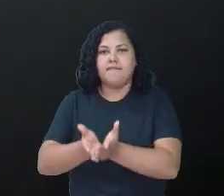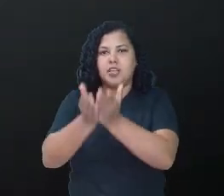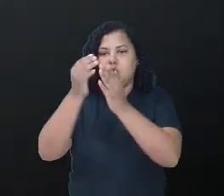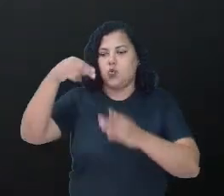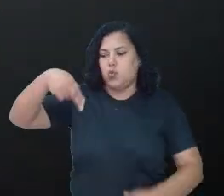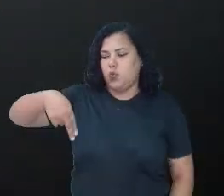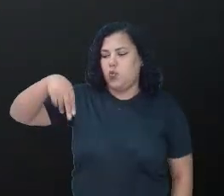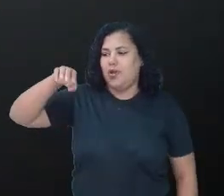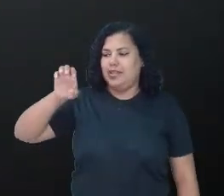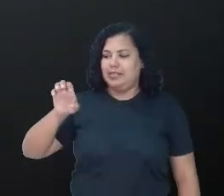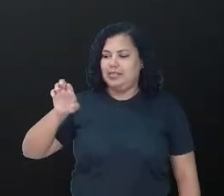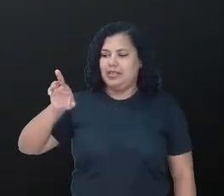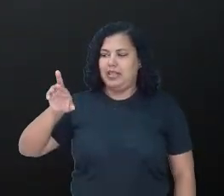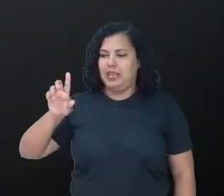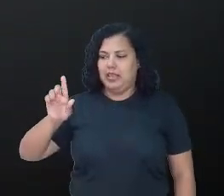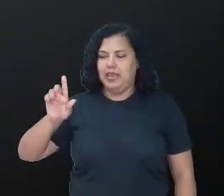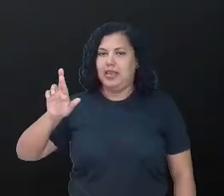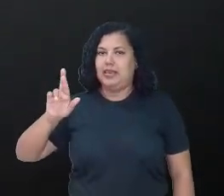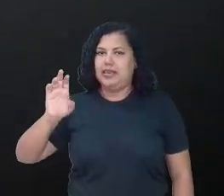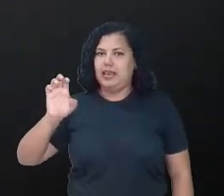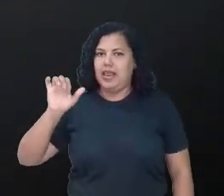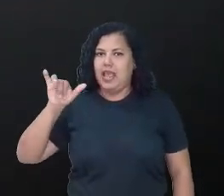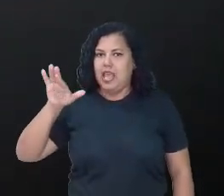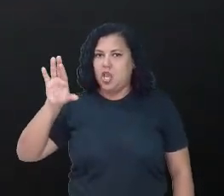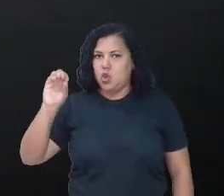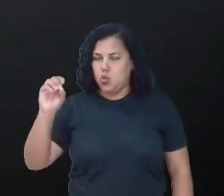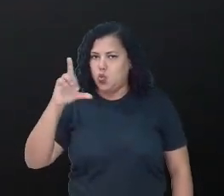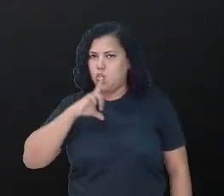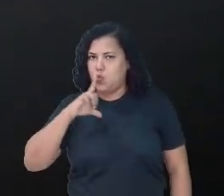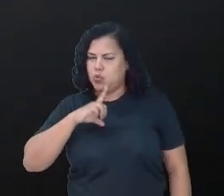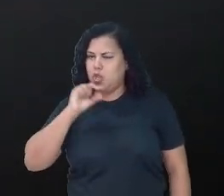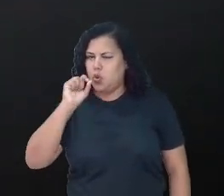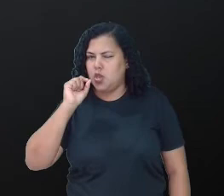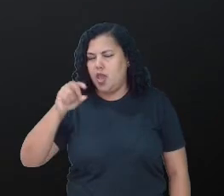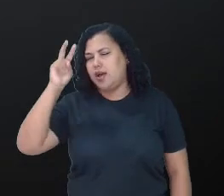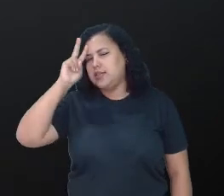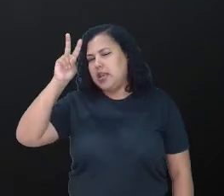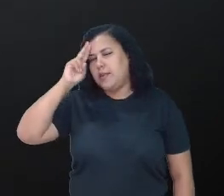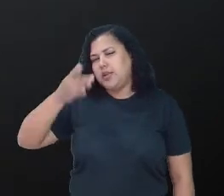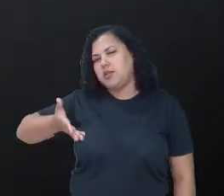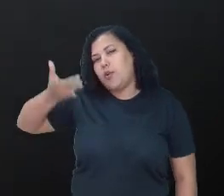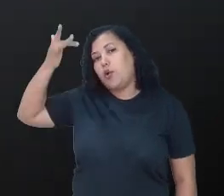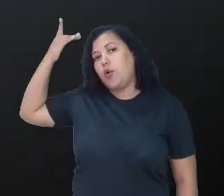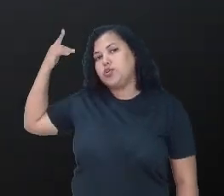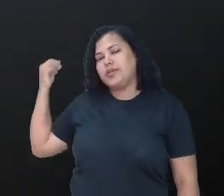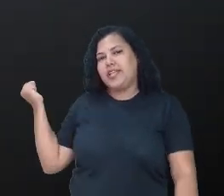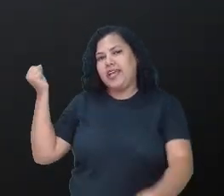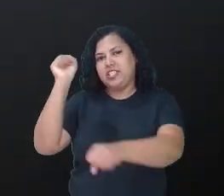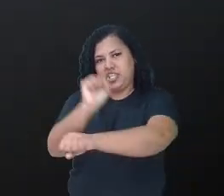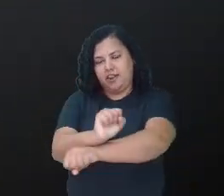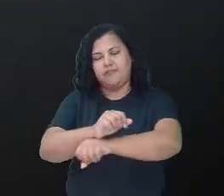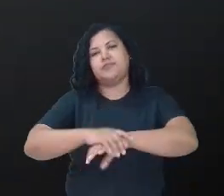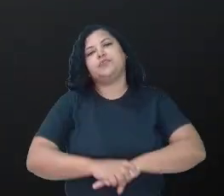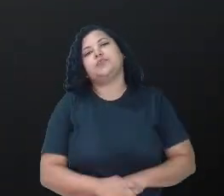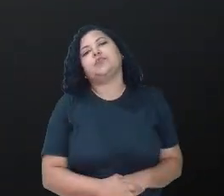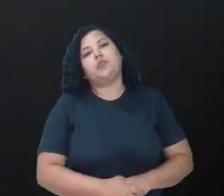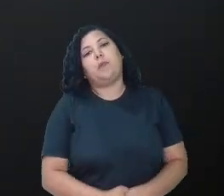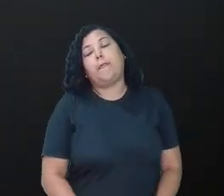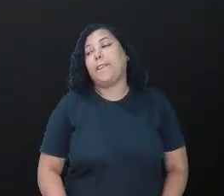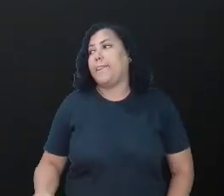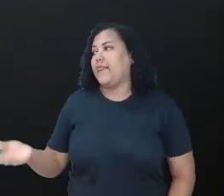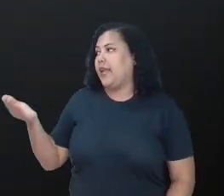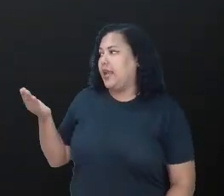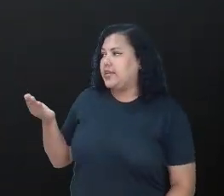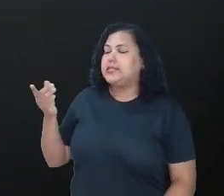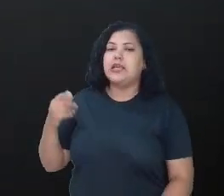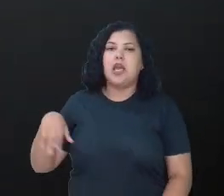ela traz um pouco dessa memória Como da chama essa escravidão e do tráfico. peça, Elida? Viramundo. Ela era muitas vezes